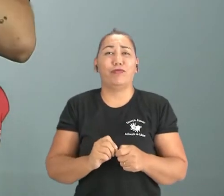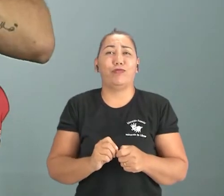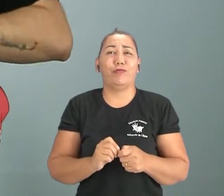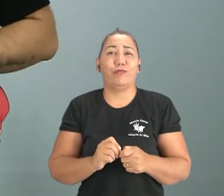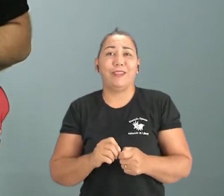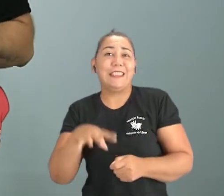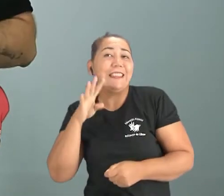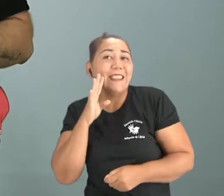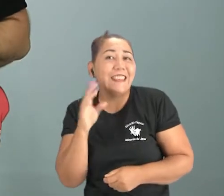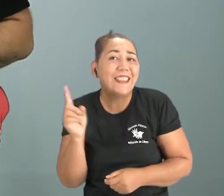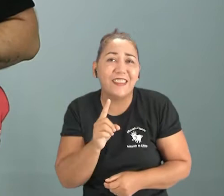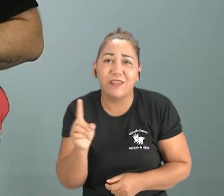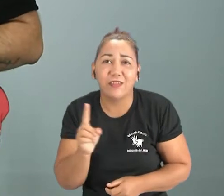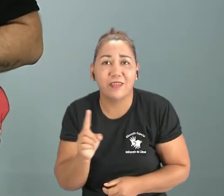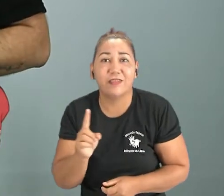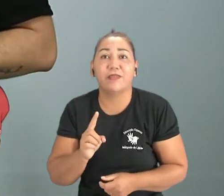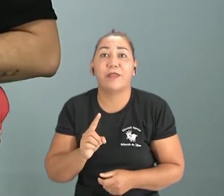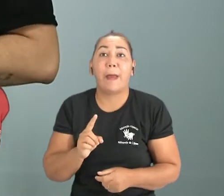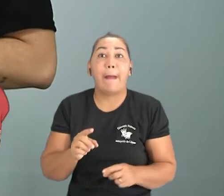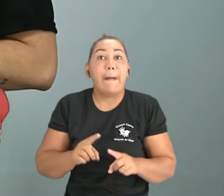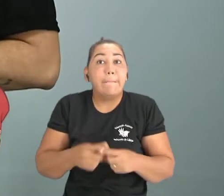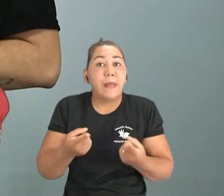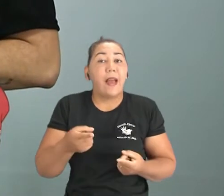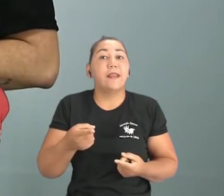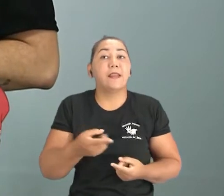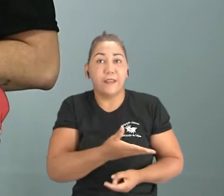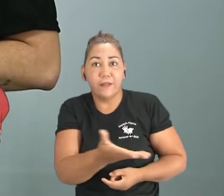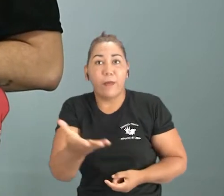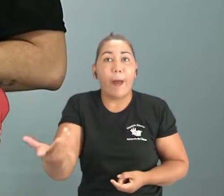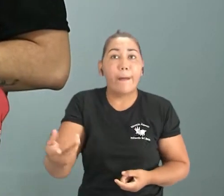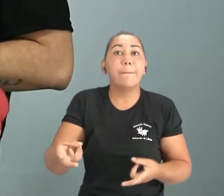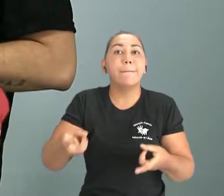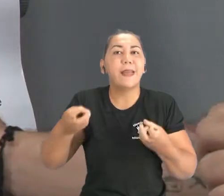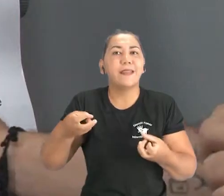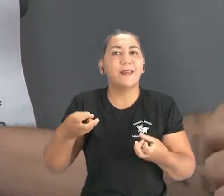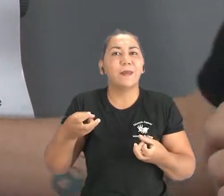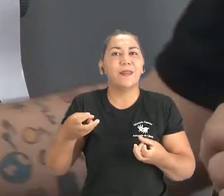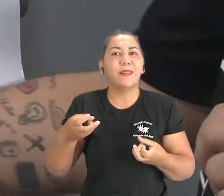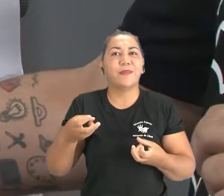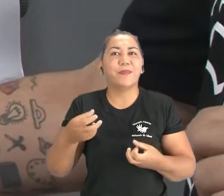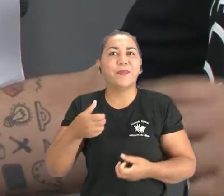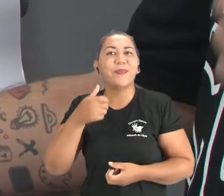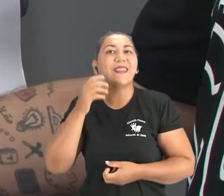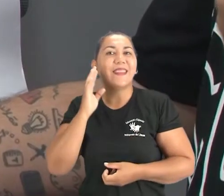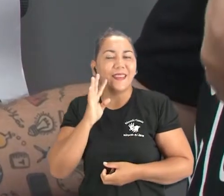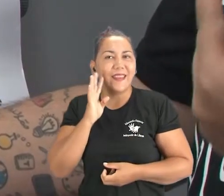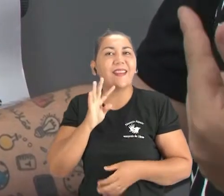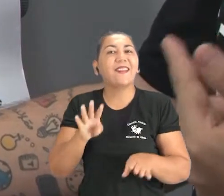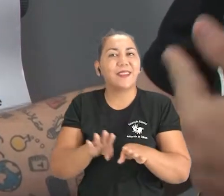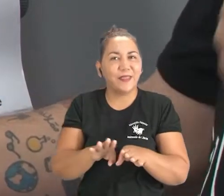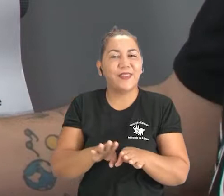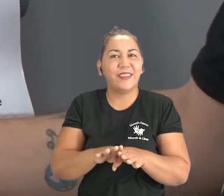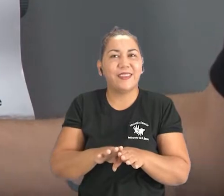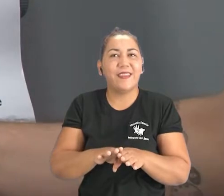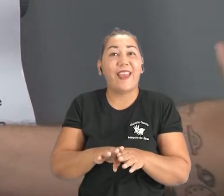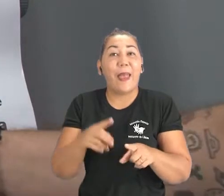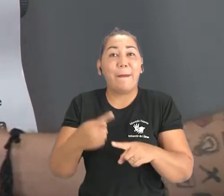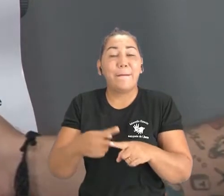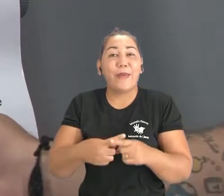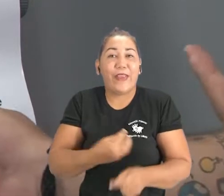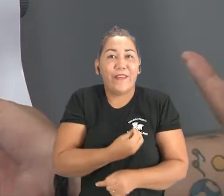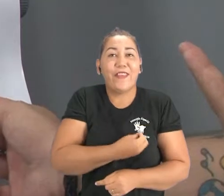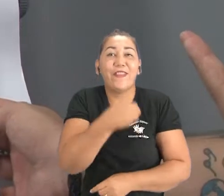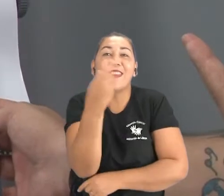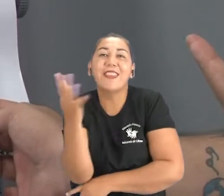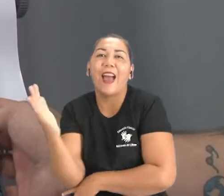mas vocês observarem que ele tem alguma coisa legal como fala aqui ó ele vive nas matas coleção grande conhecedor